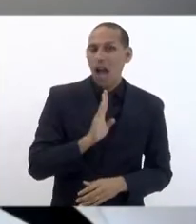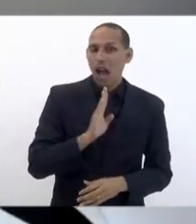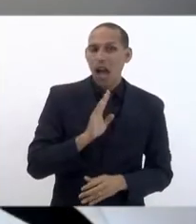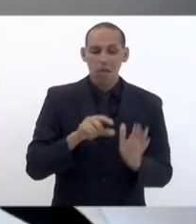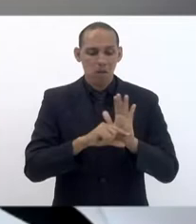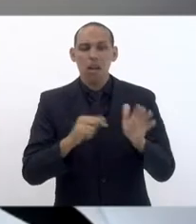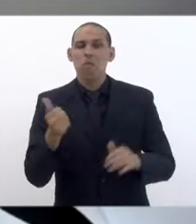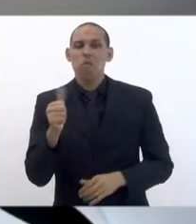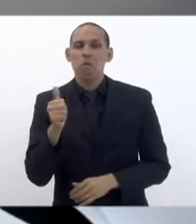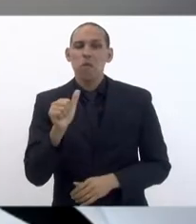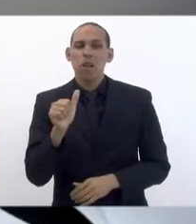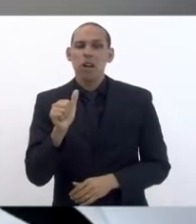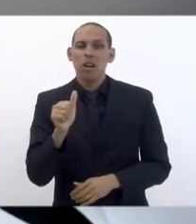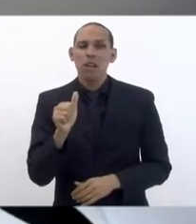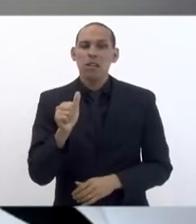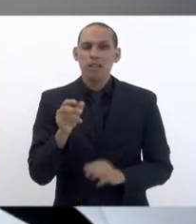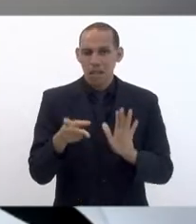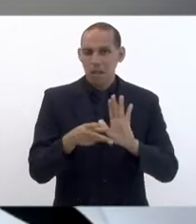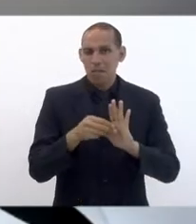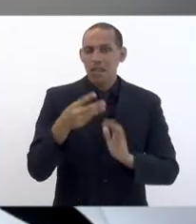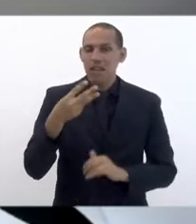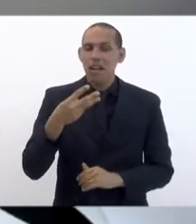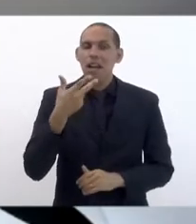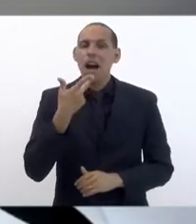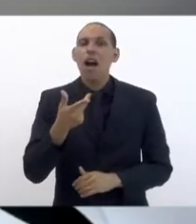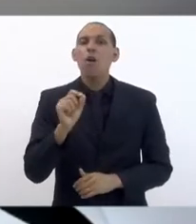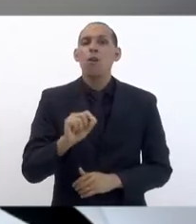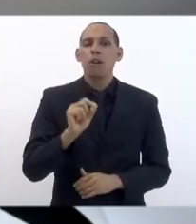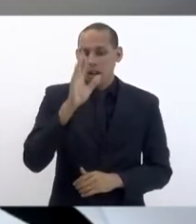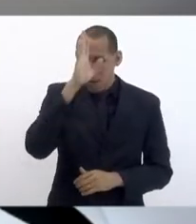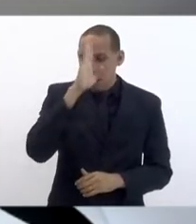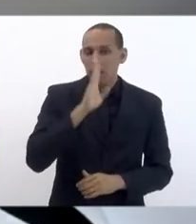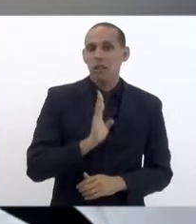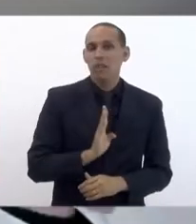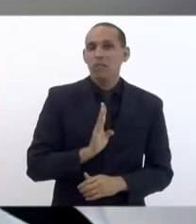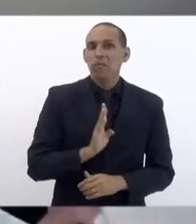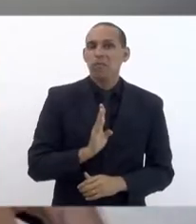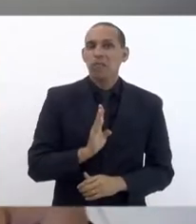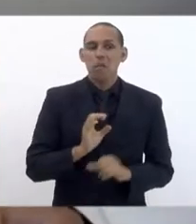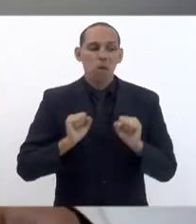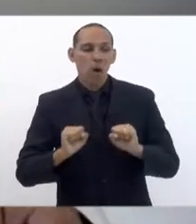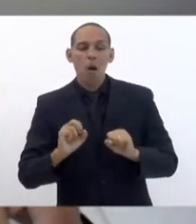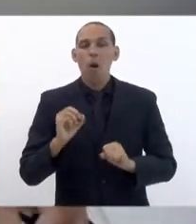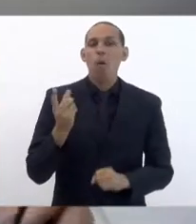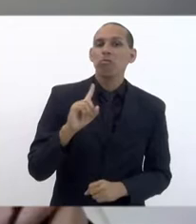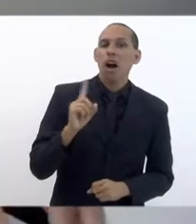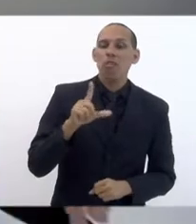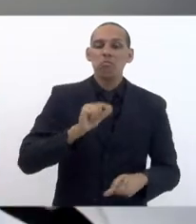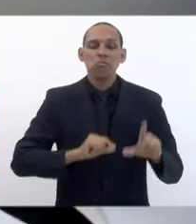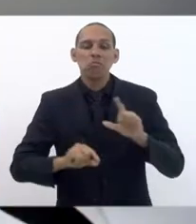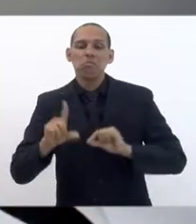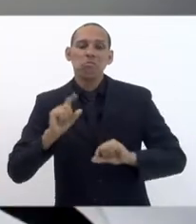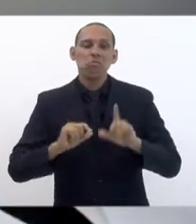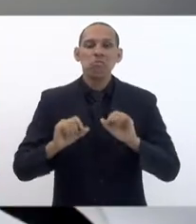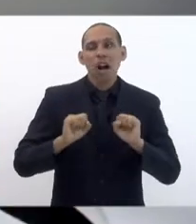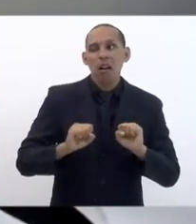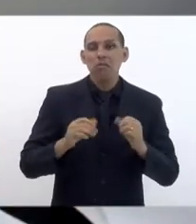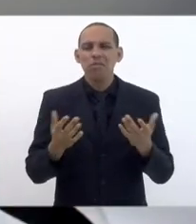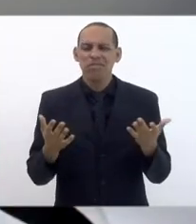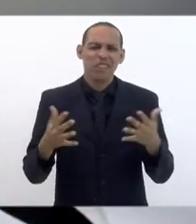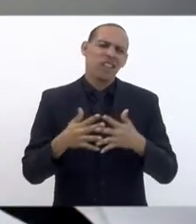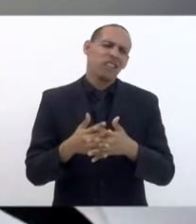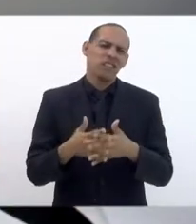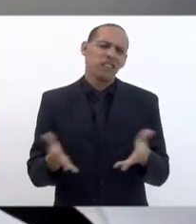parágrafo 11 da emenda 3, né, diz que a gratuidade é facultativa, é uma possibilidade. Então, isso está